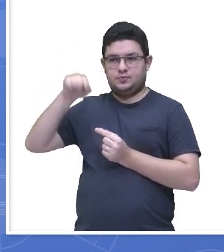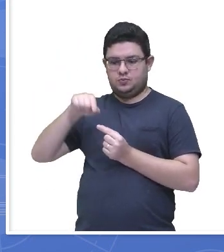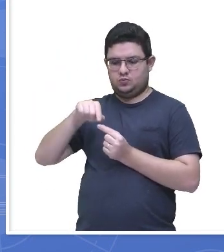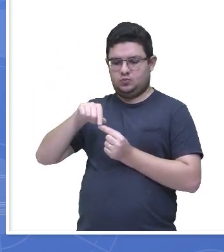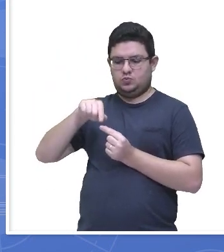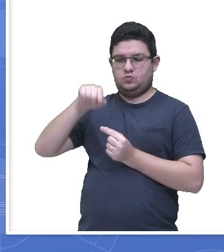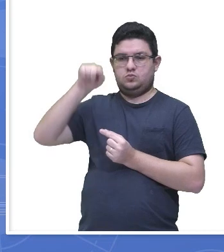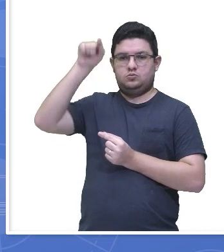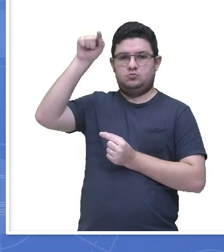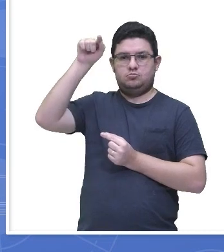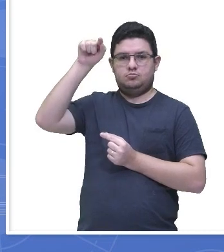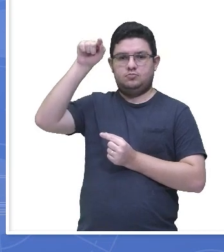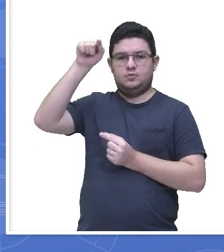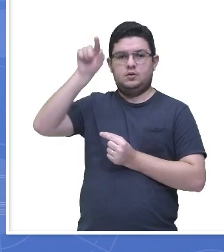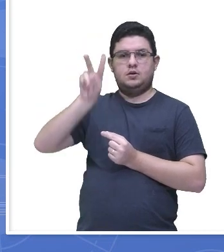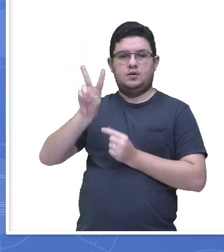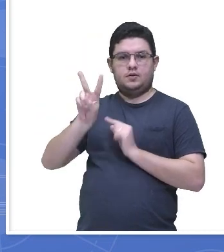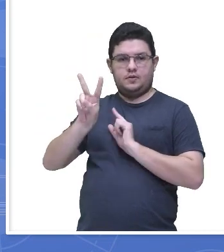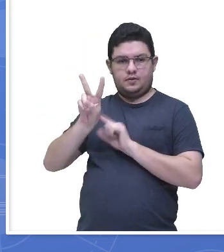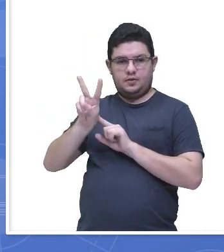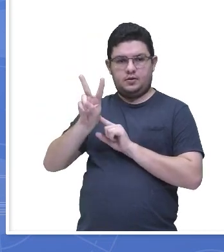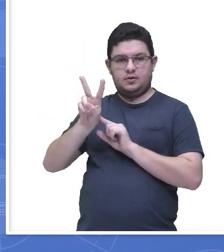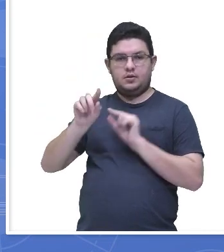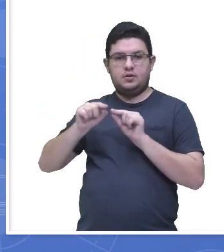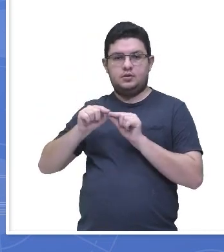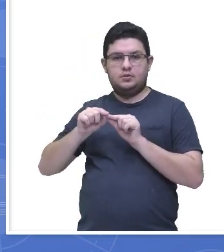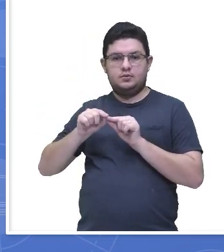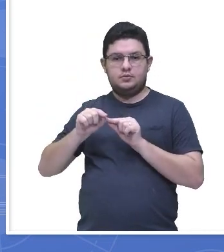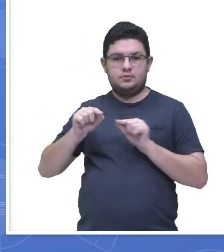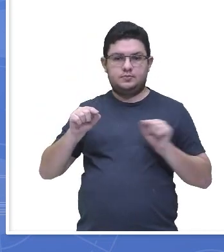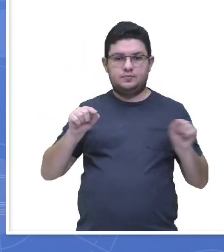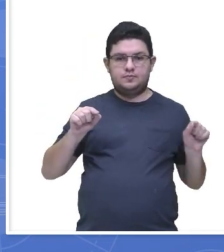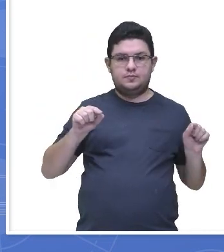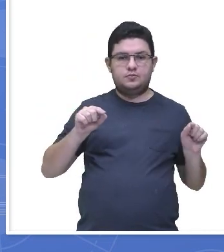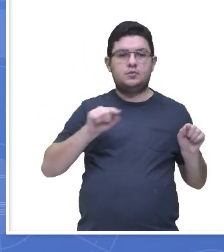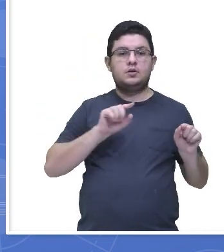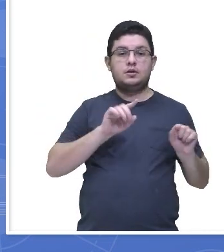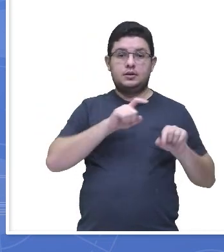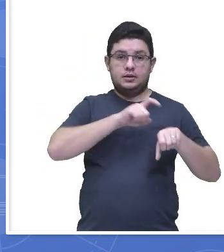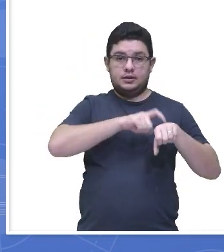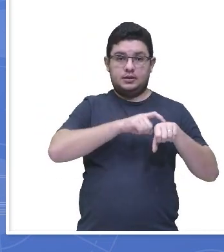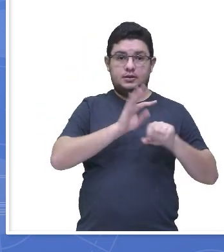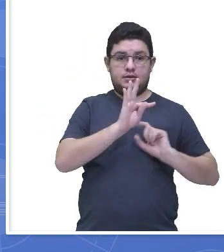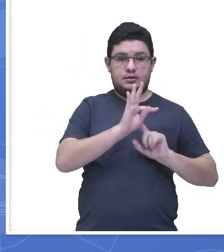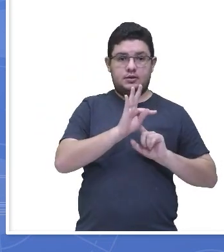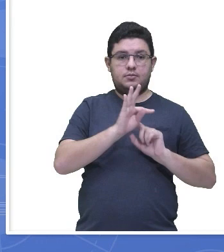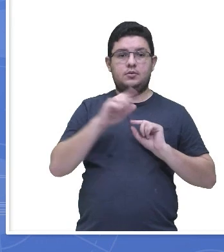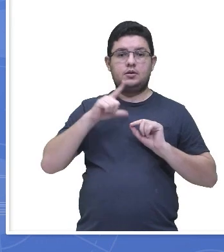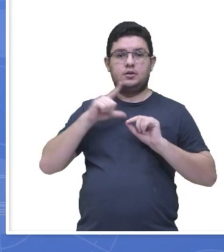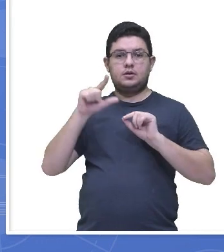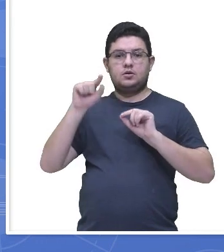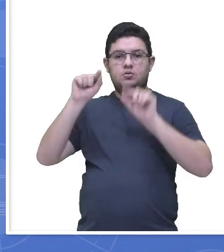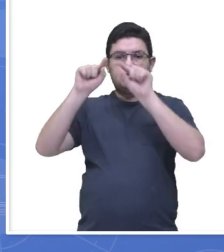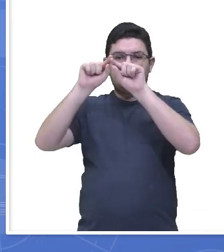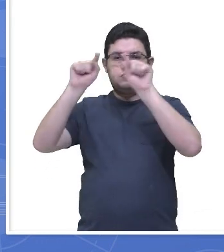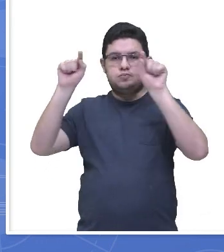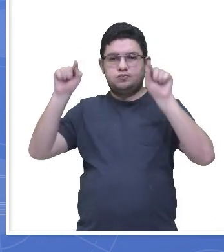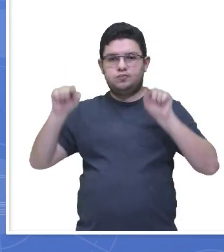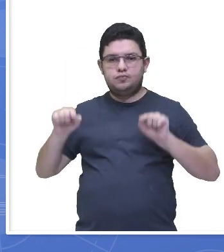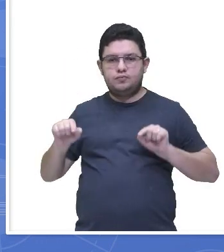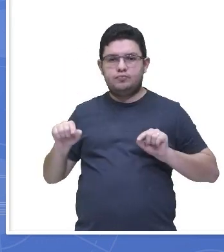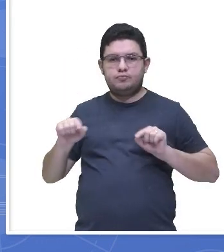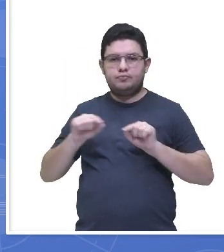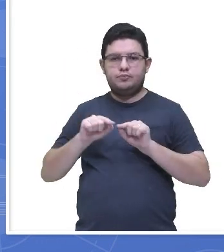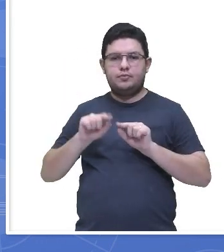dos tempos e o gráfico, se a gente calcular o valor da área desse retângulo, nós estamos calculando a variação da